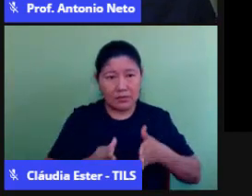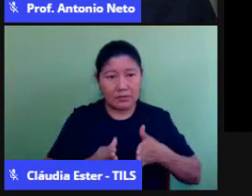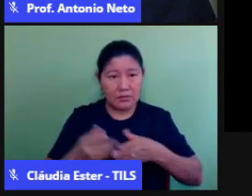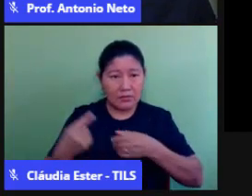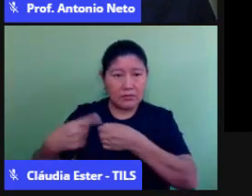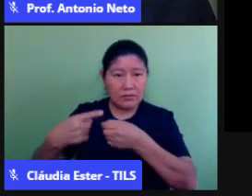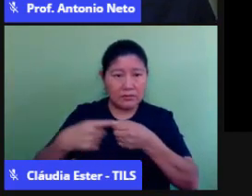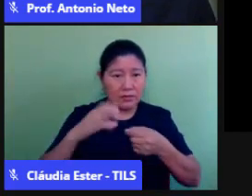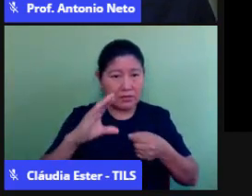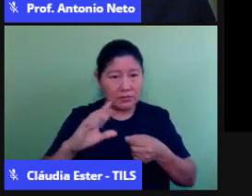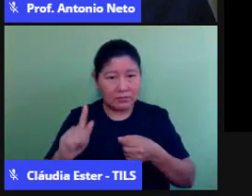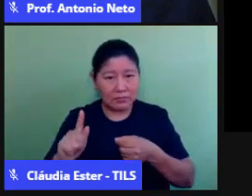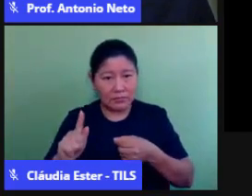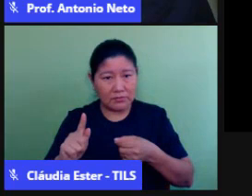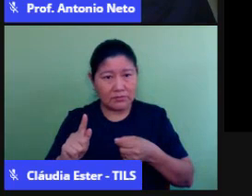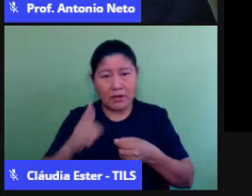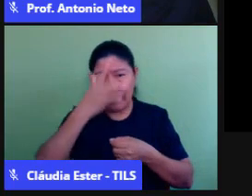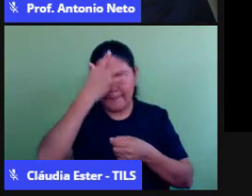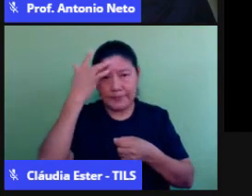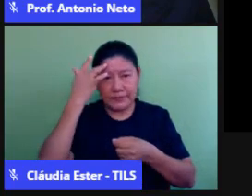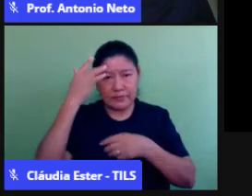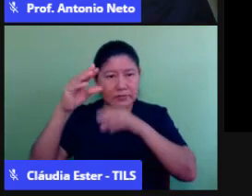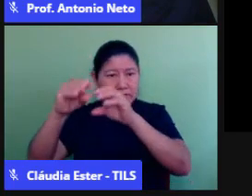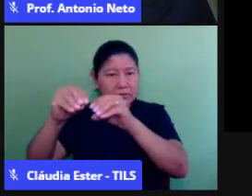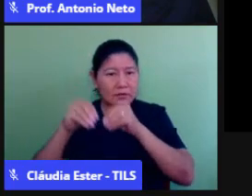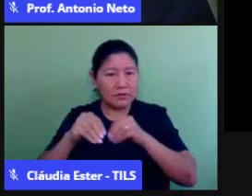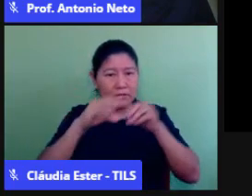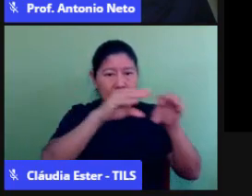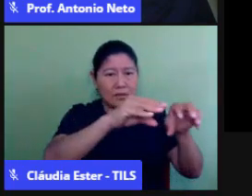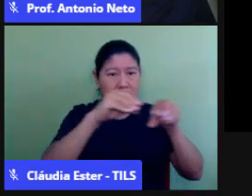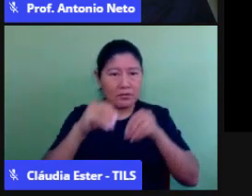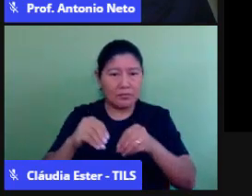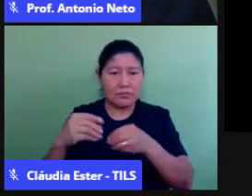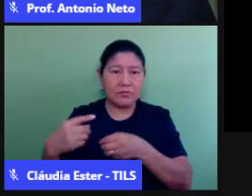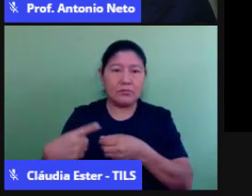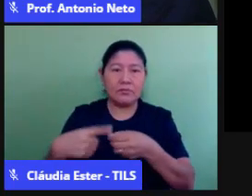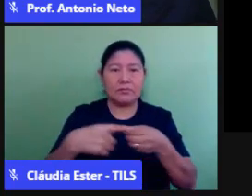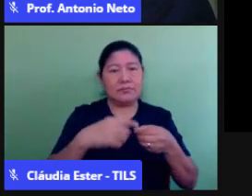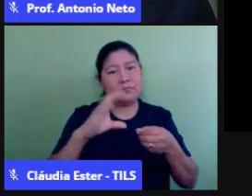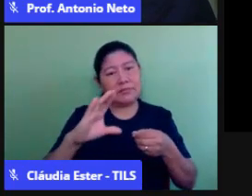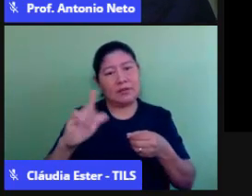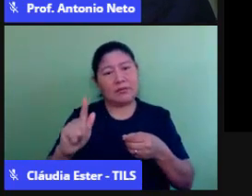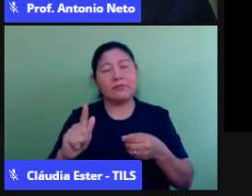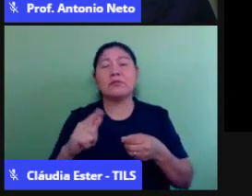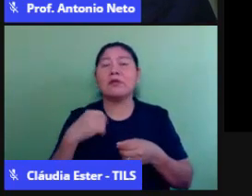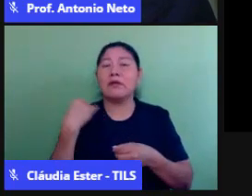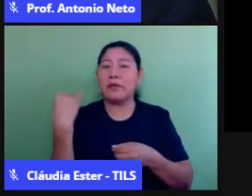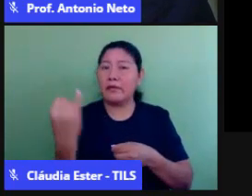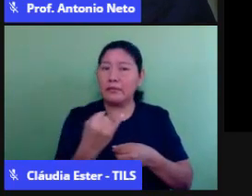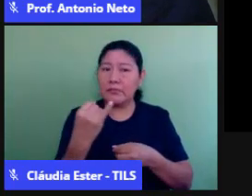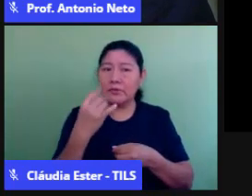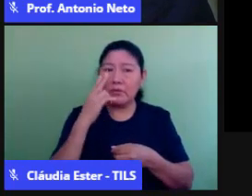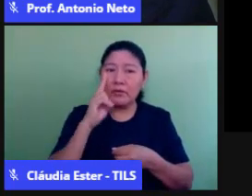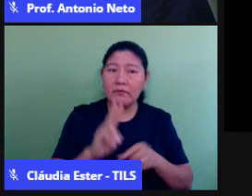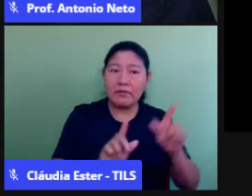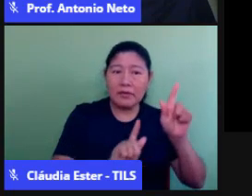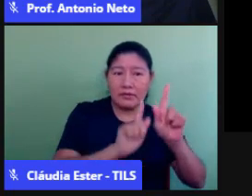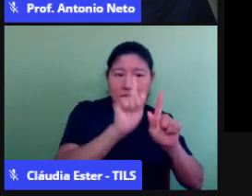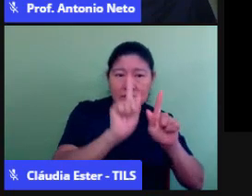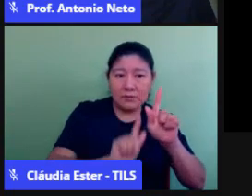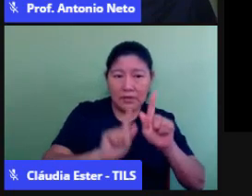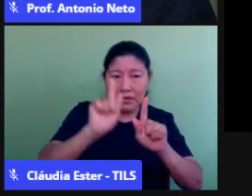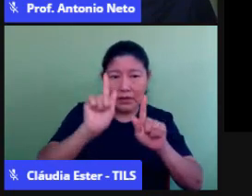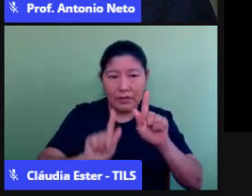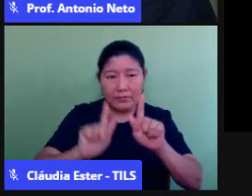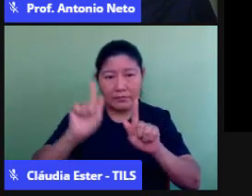a migração é uma coisa muito, mas muito assim, importante, que dá um reflexo de dizer como é